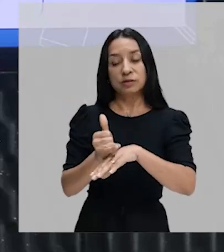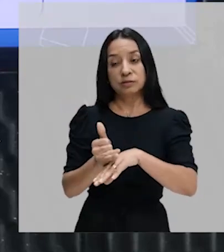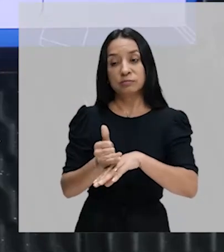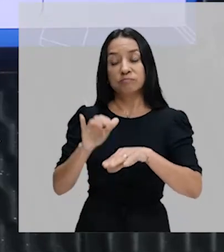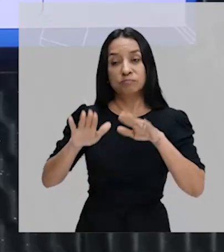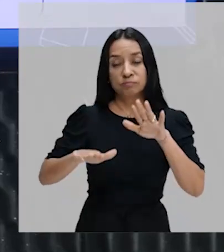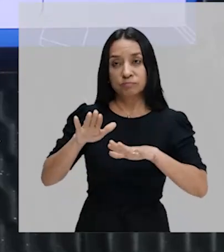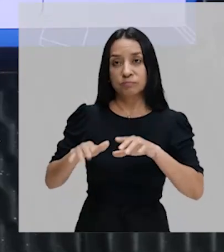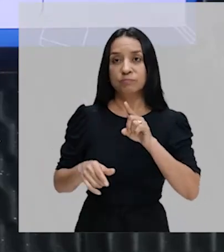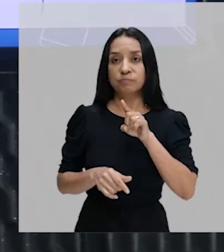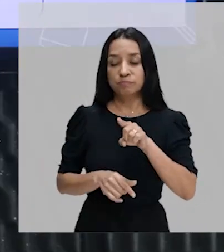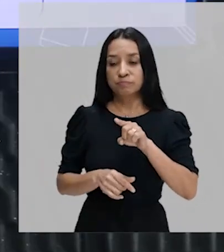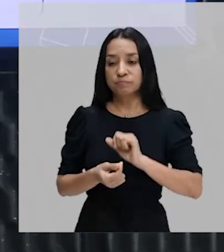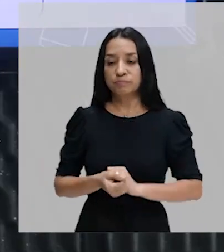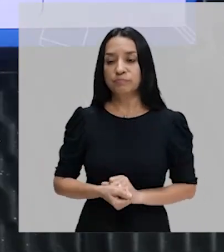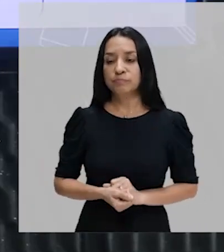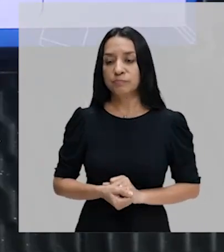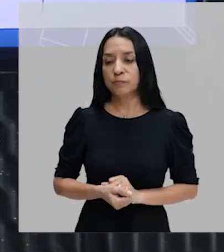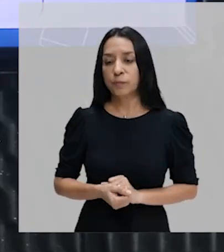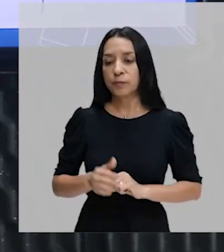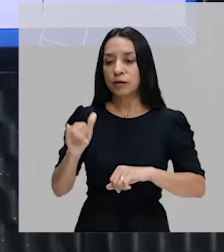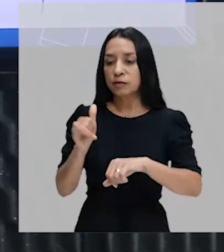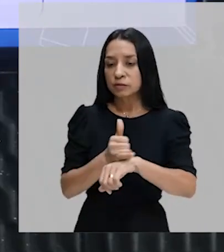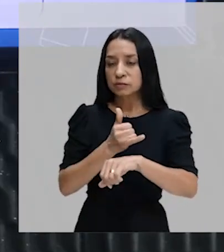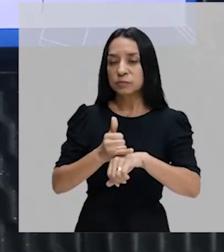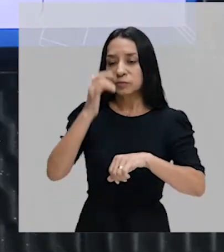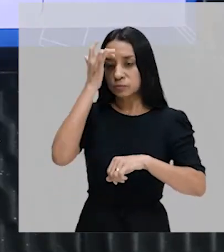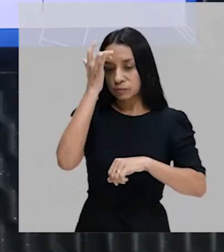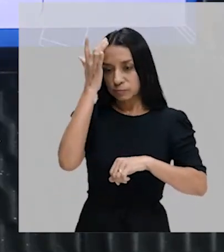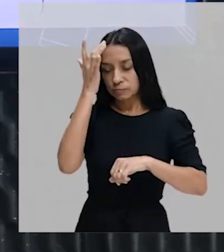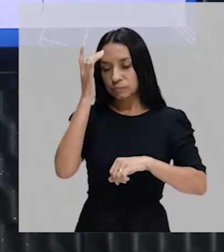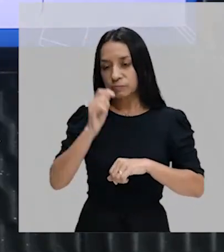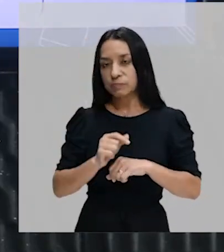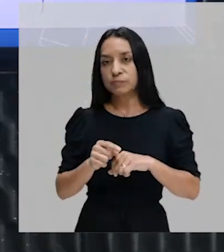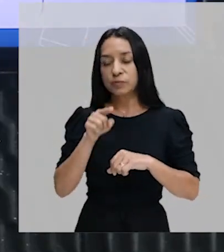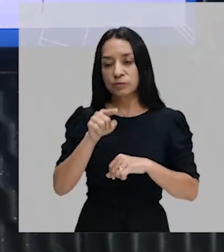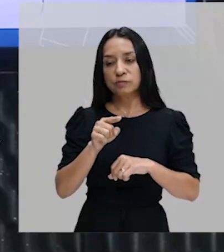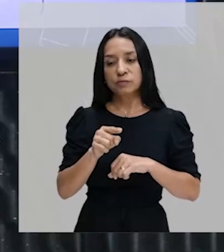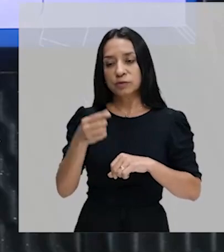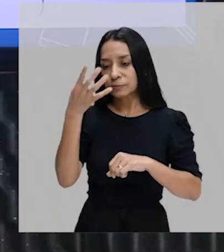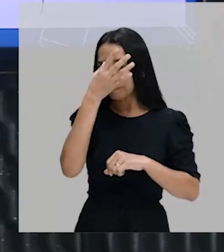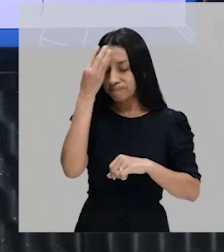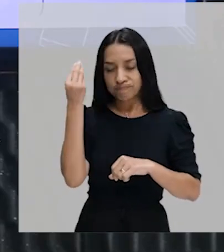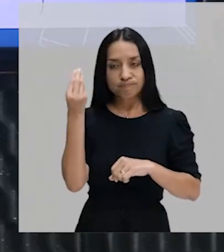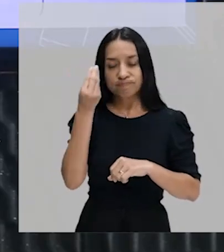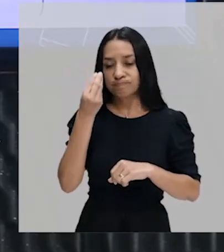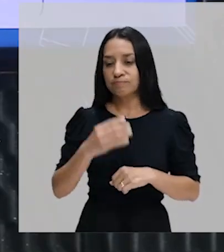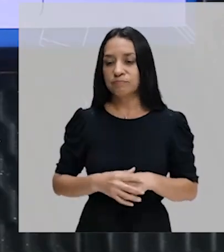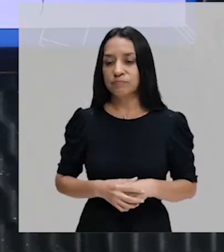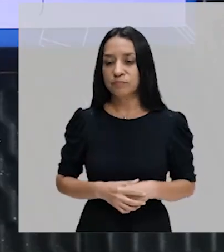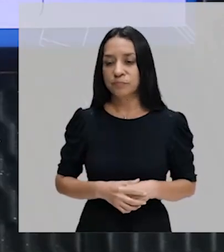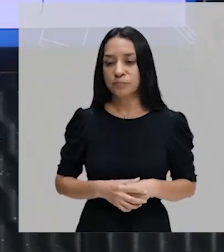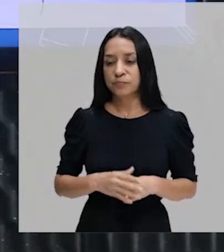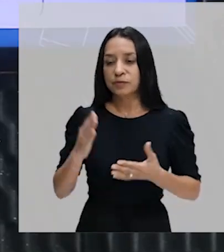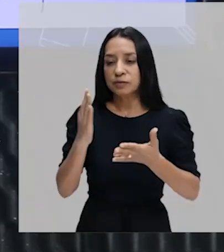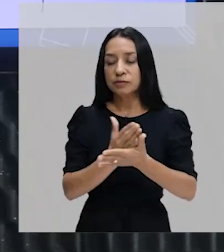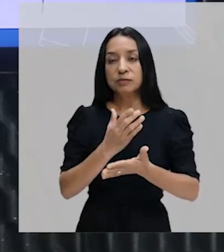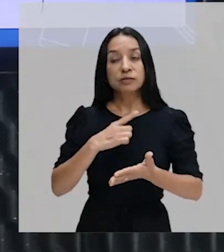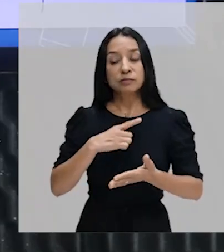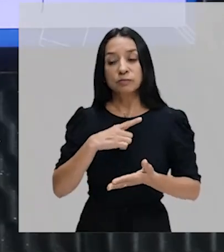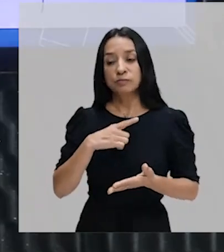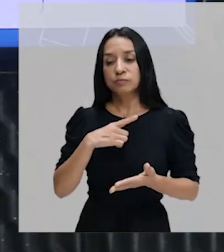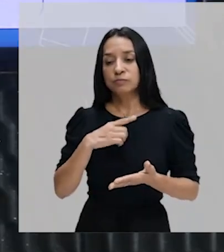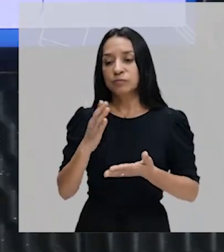você, tá? Aqui, essa estratégia é justamente para facilitar e você acabar não esquecendo. Tem alguns colegas